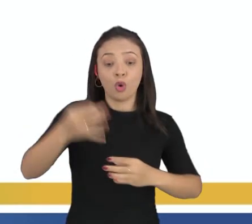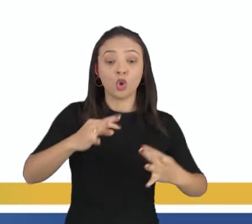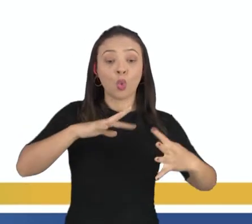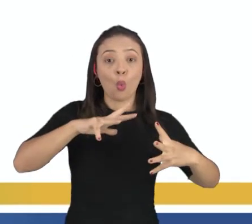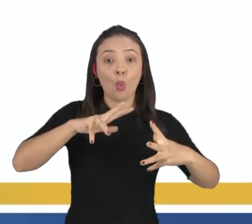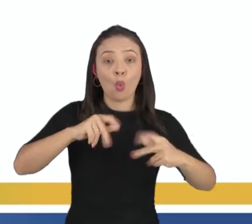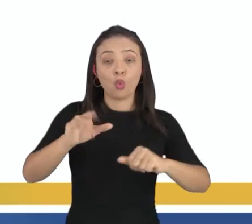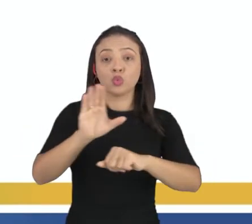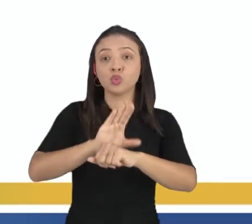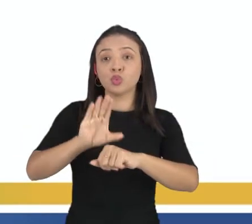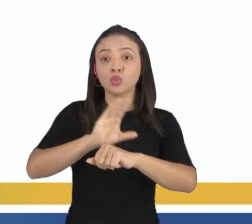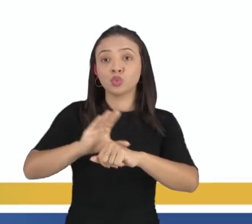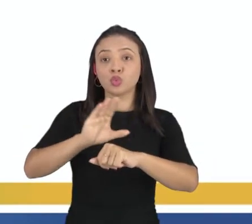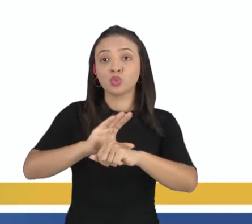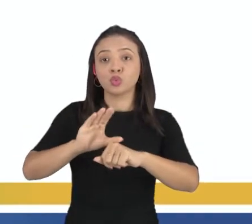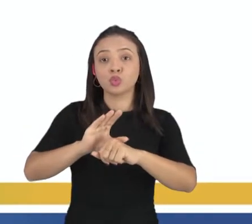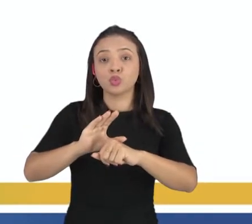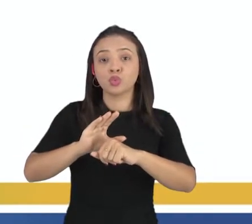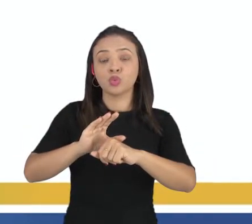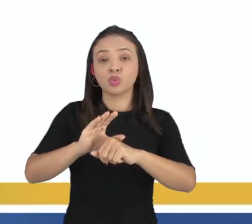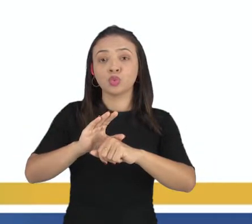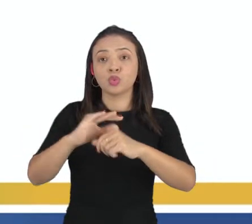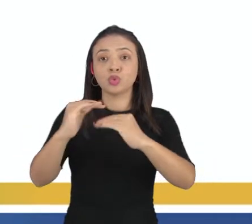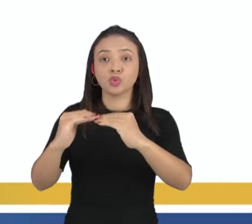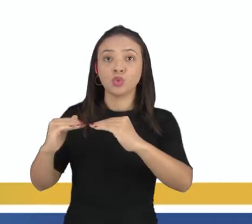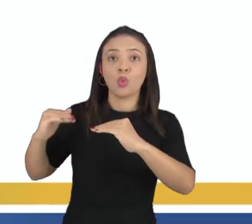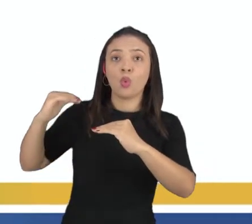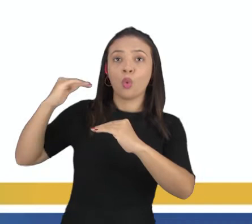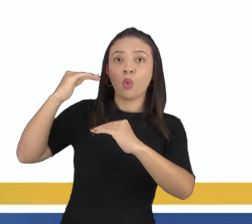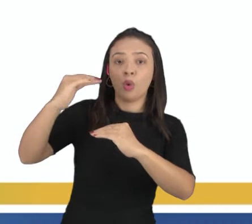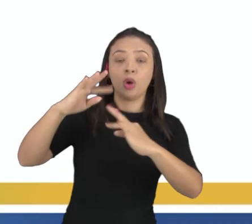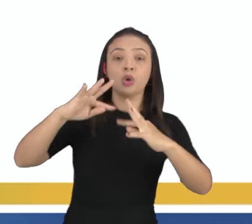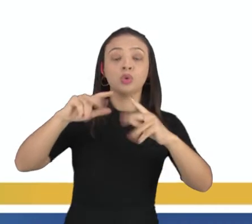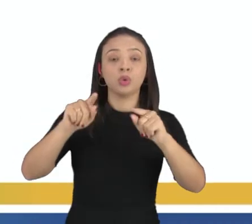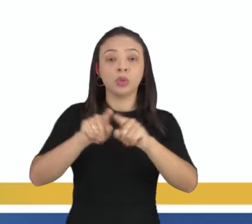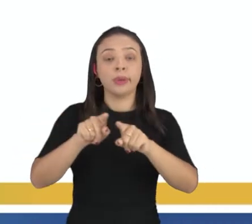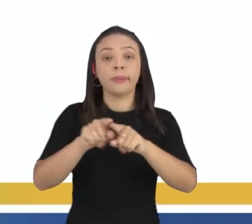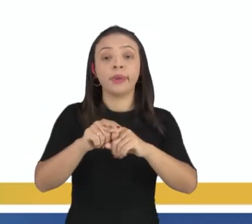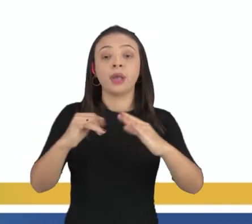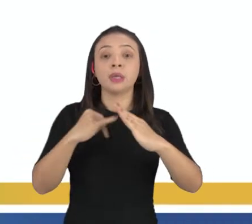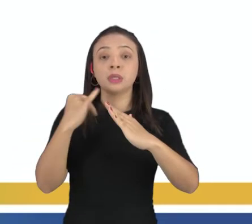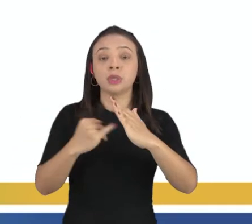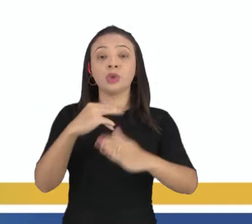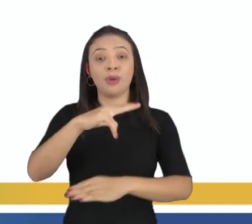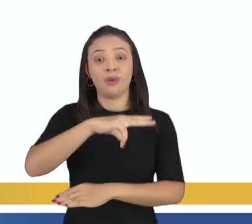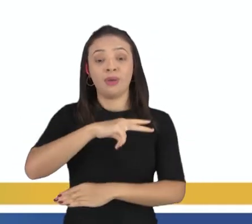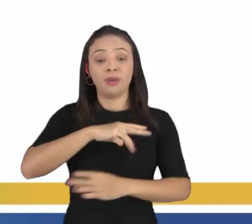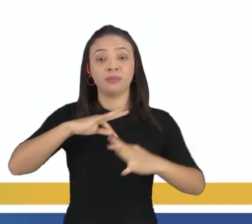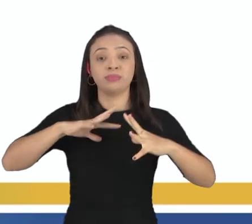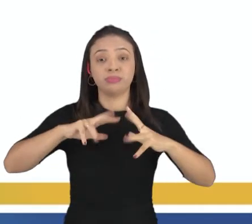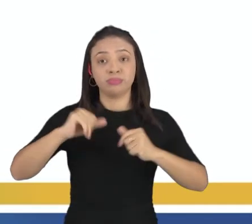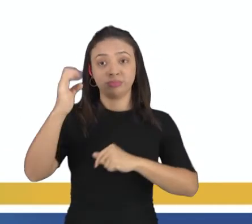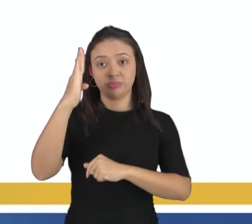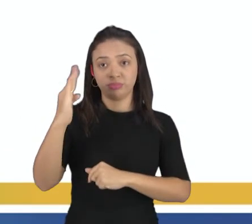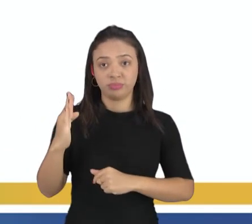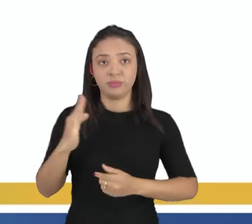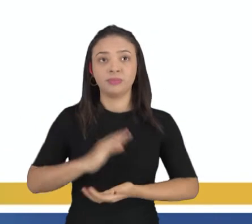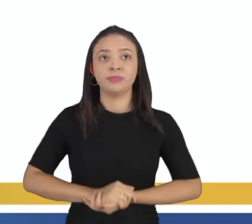de graduação de instituições particulares de todo o Brasil. Ok? Vamos continuar.